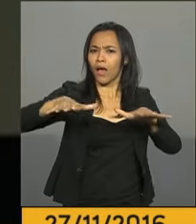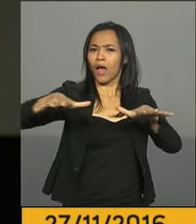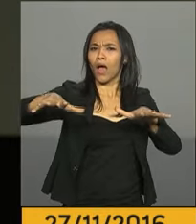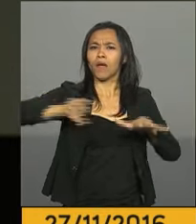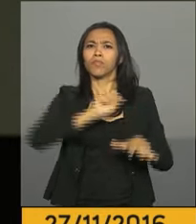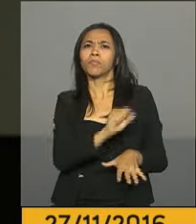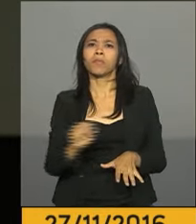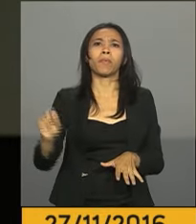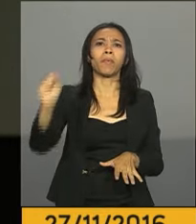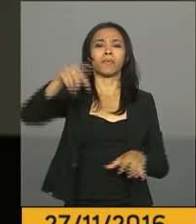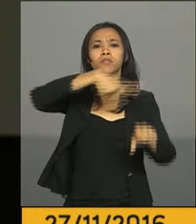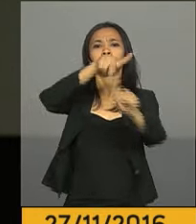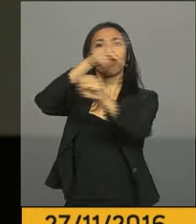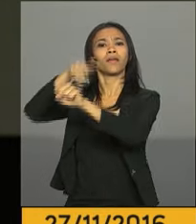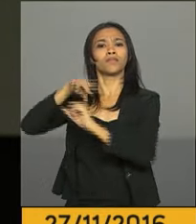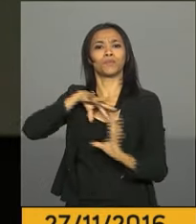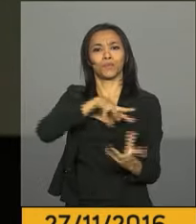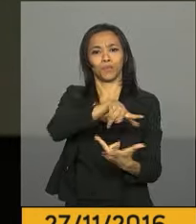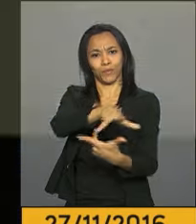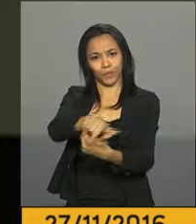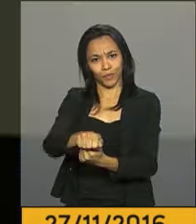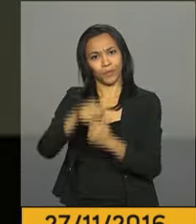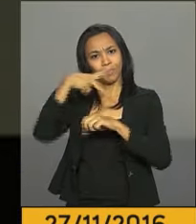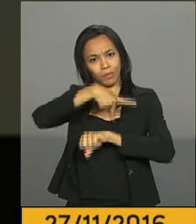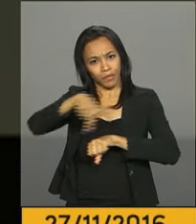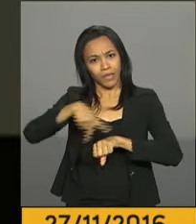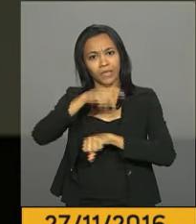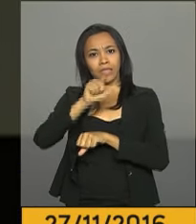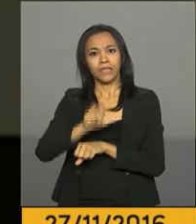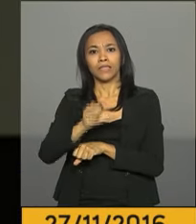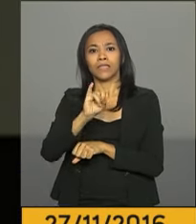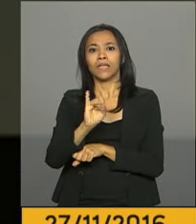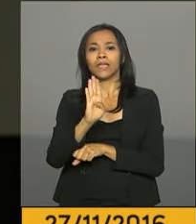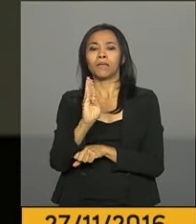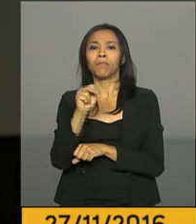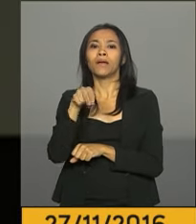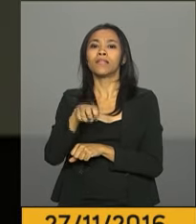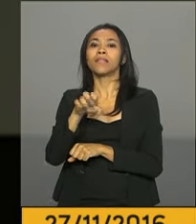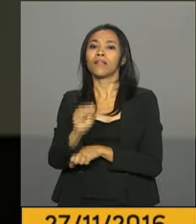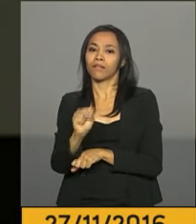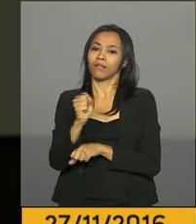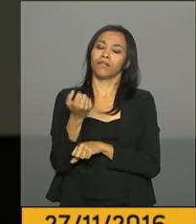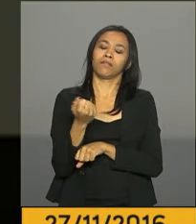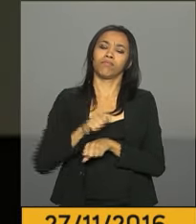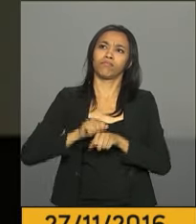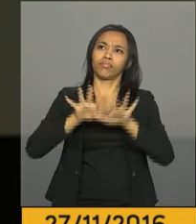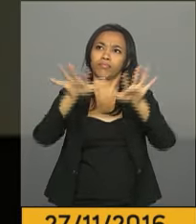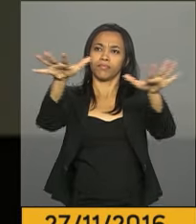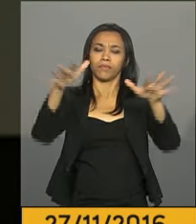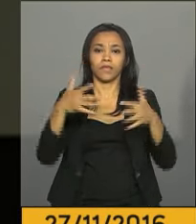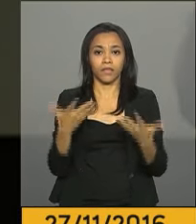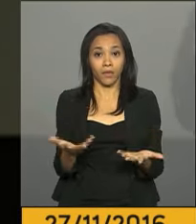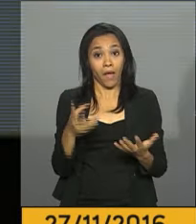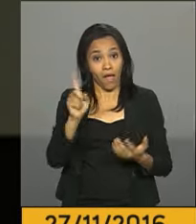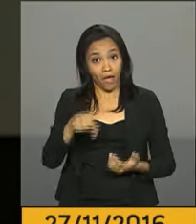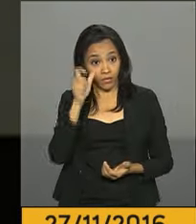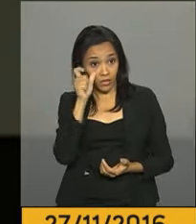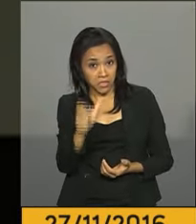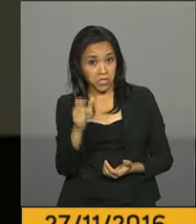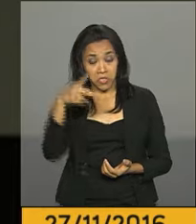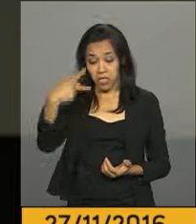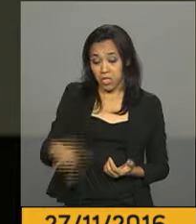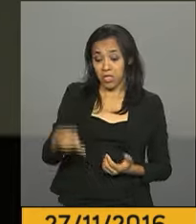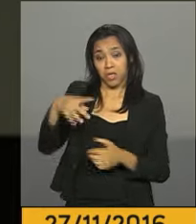vários países do mundo membros da comunidade libanesa. E interessante, estejam aqui, estejam no